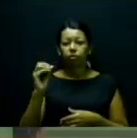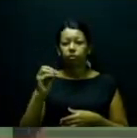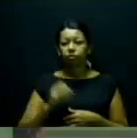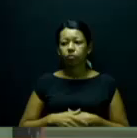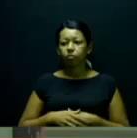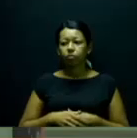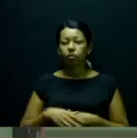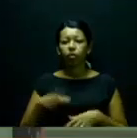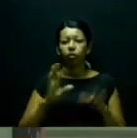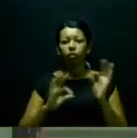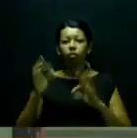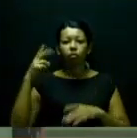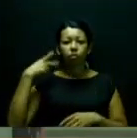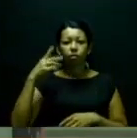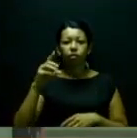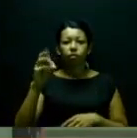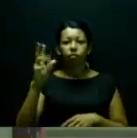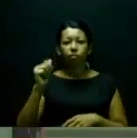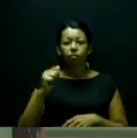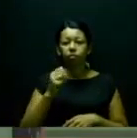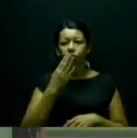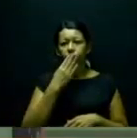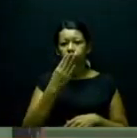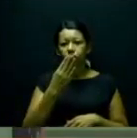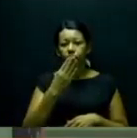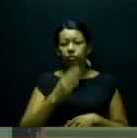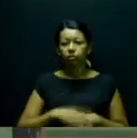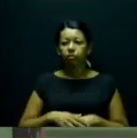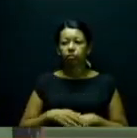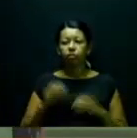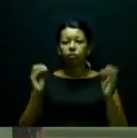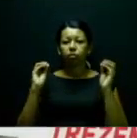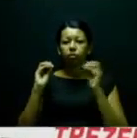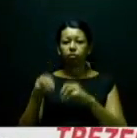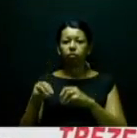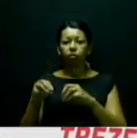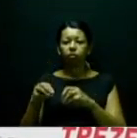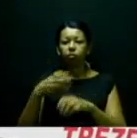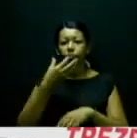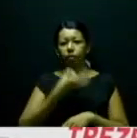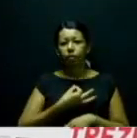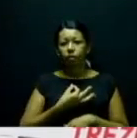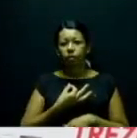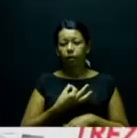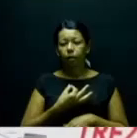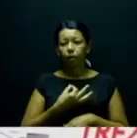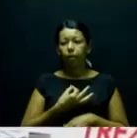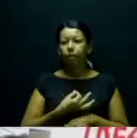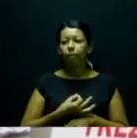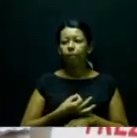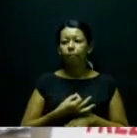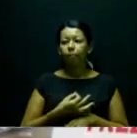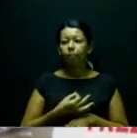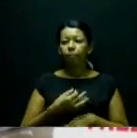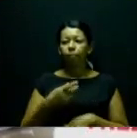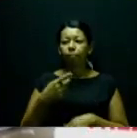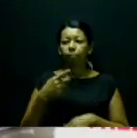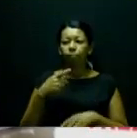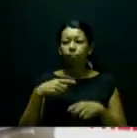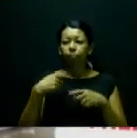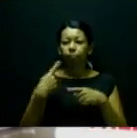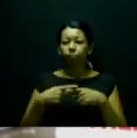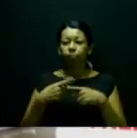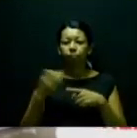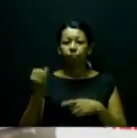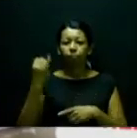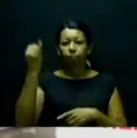senhor presidente. Questão de ordem, vereador Doda. Eu queria apresentar um adendo, se assim o vereador Dinho entender, devido à importância